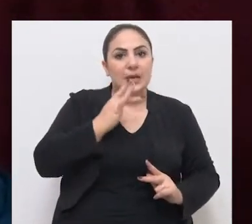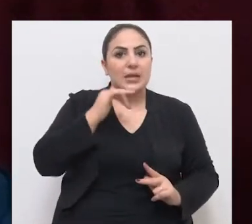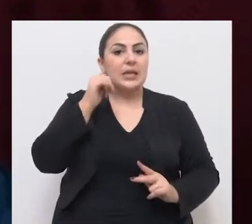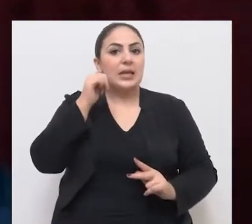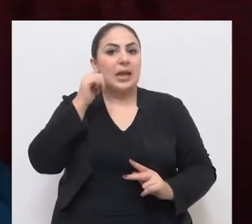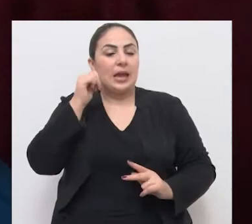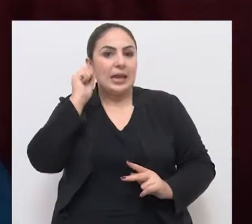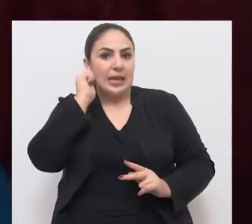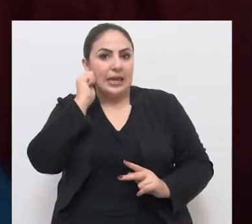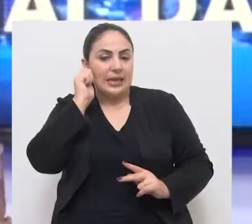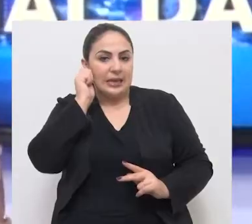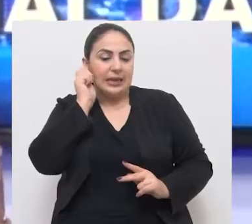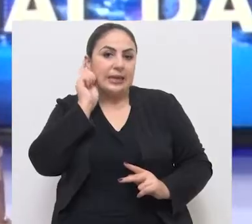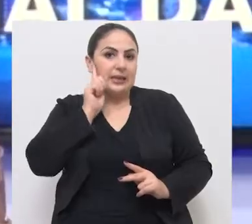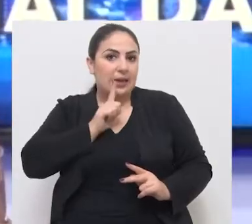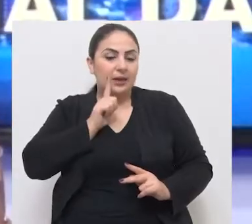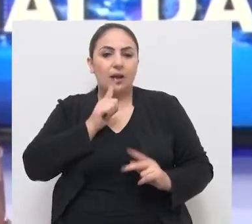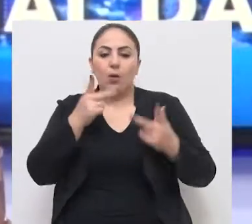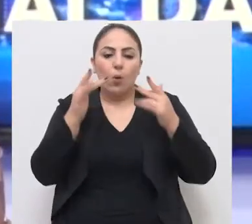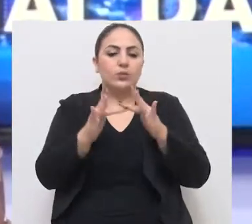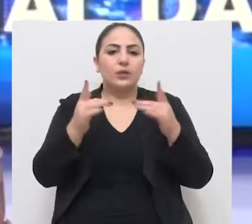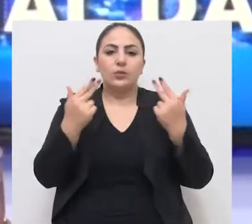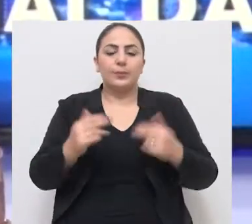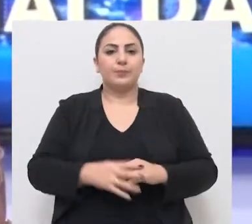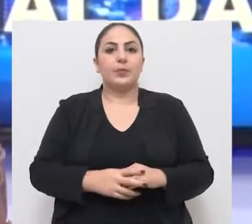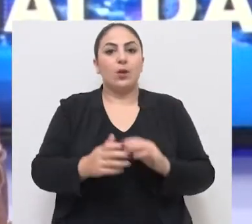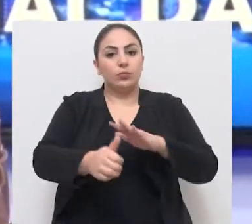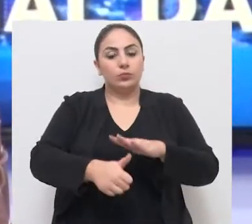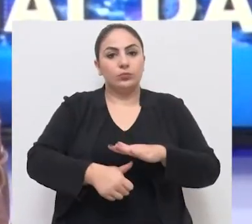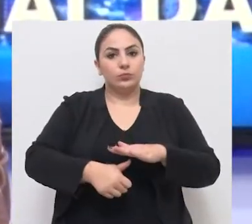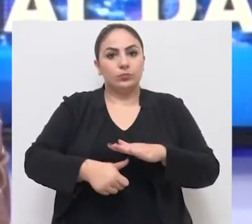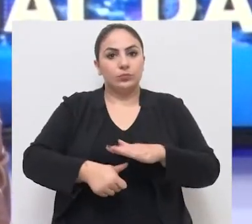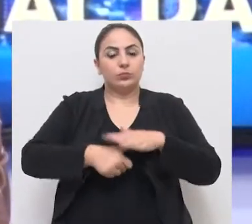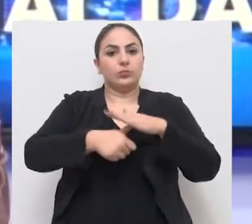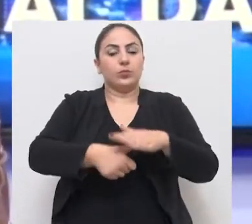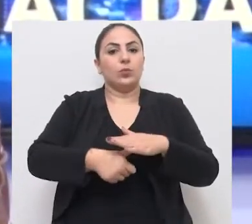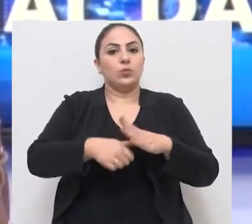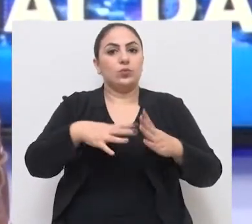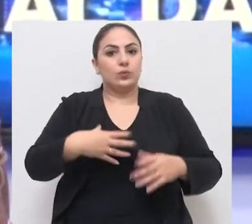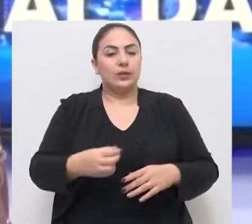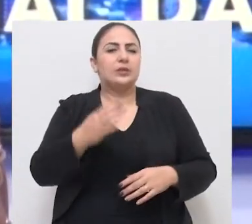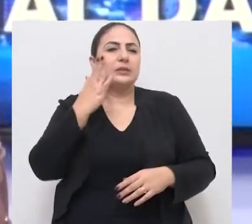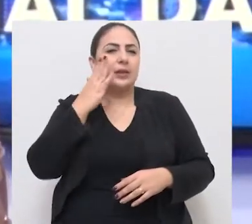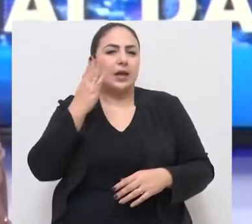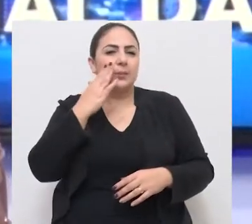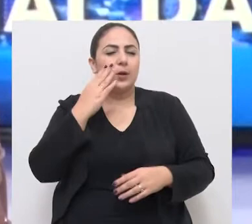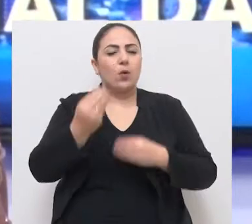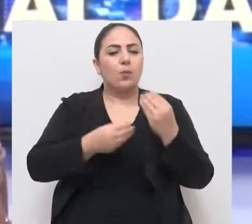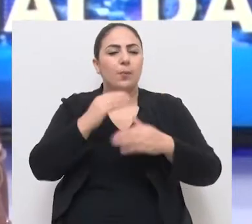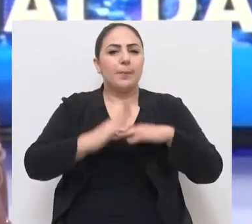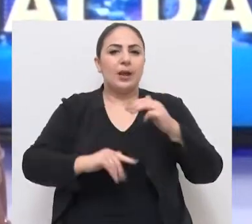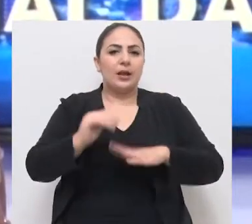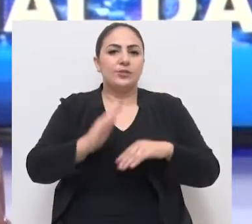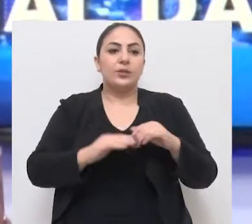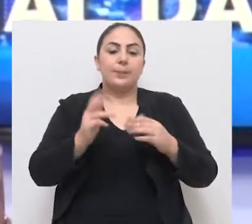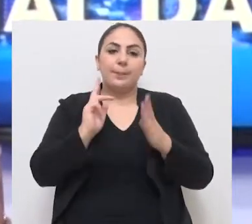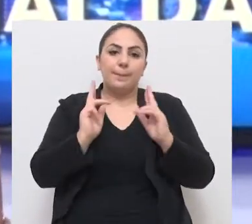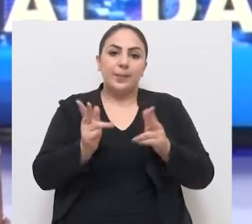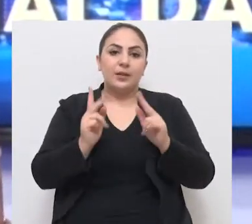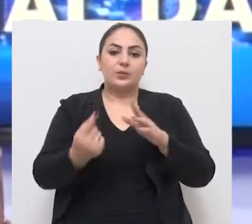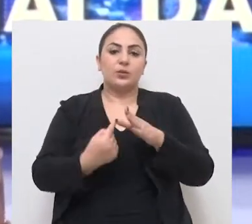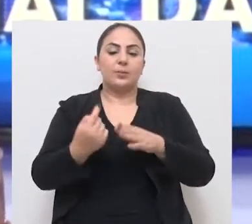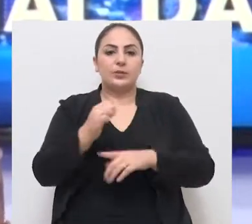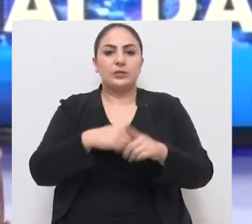convivem harmoniosamente. Autoridade com os filhos, saiba dicas de como colocá-la em prática mesmo durante o